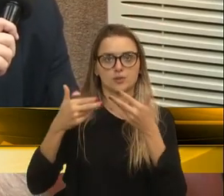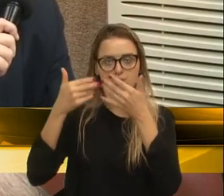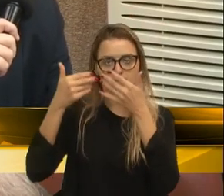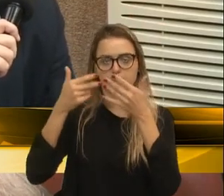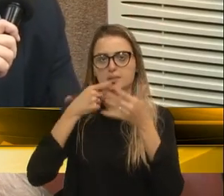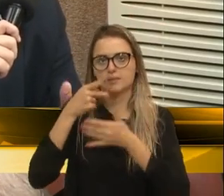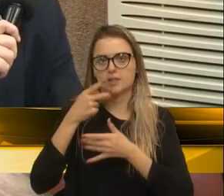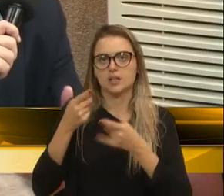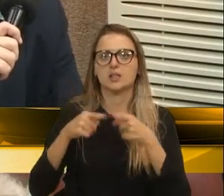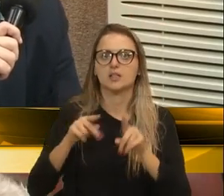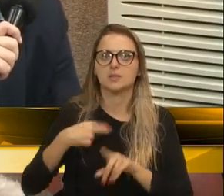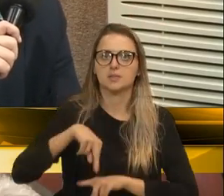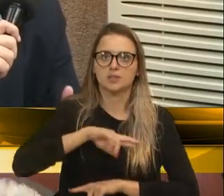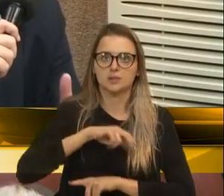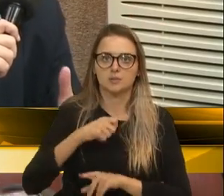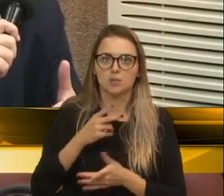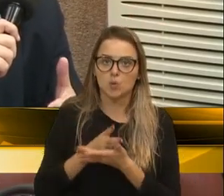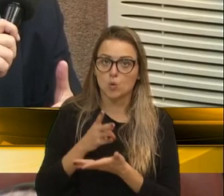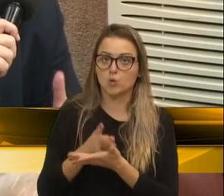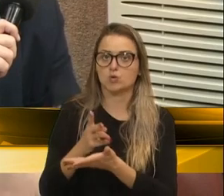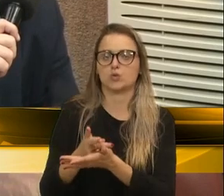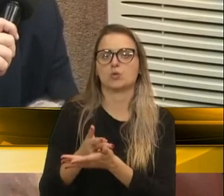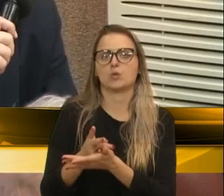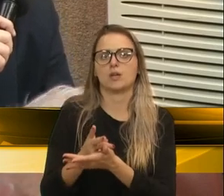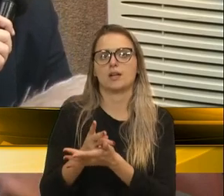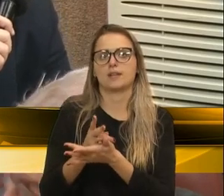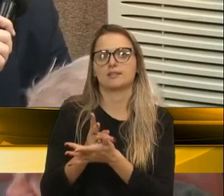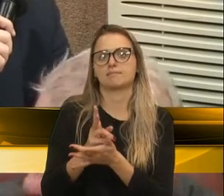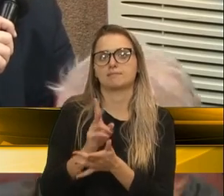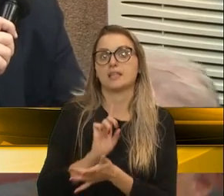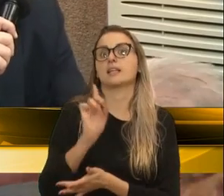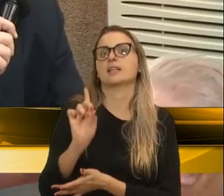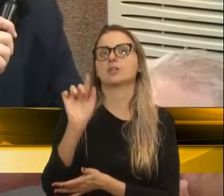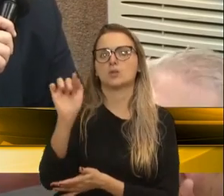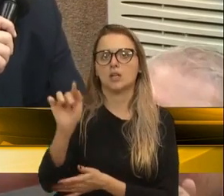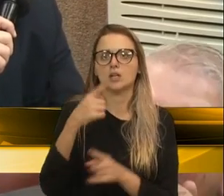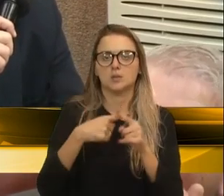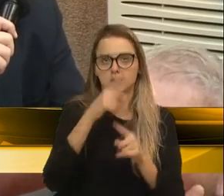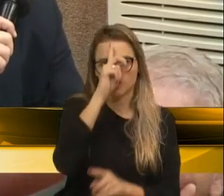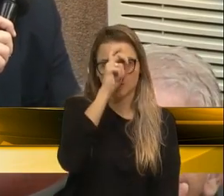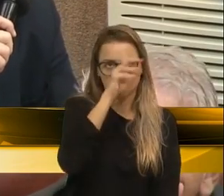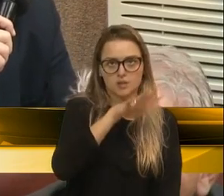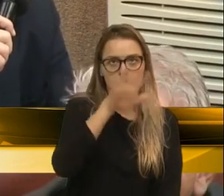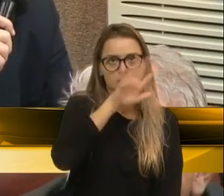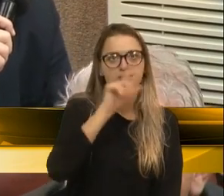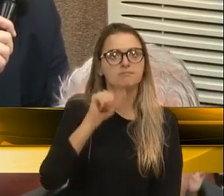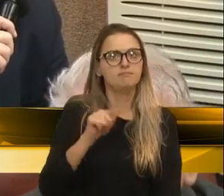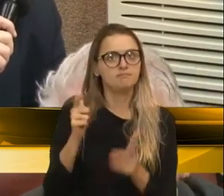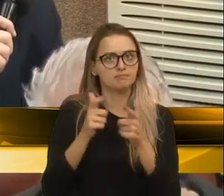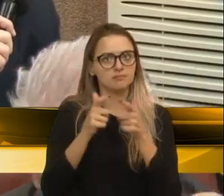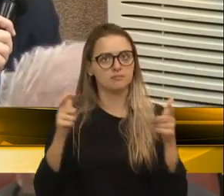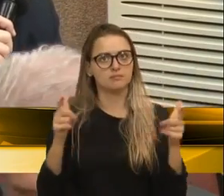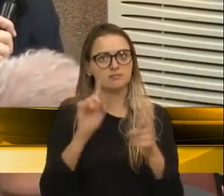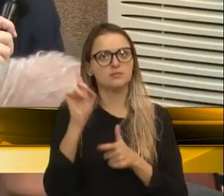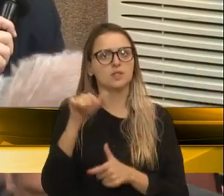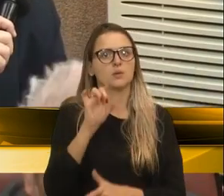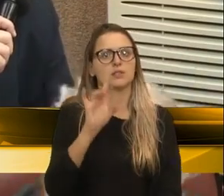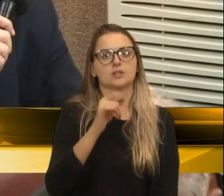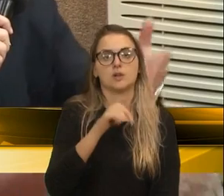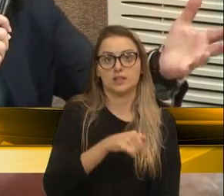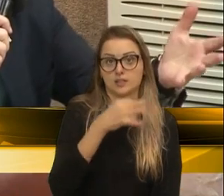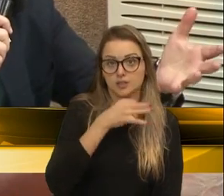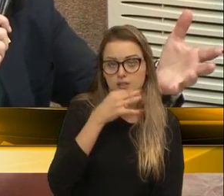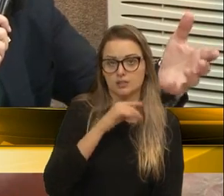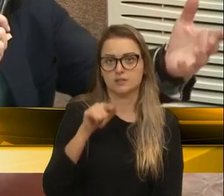mas nós temos que continuar fazendo isso, nos mantermos vigilantes, porque o Hospital Geral ele é muito maior que somente de Caxias, ele é um hospital